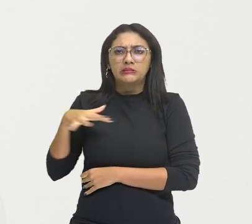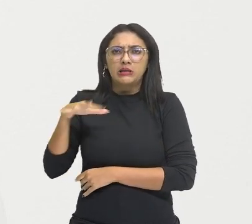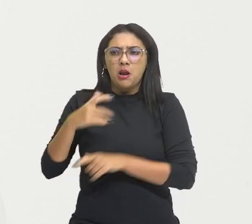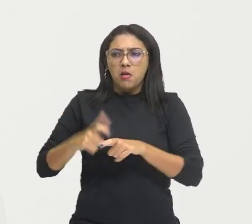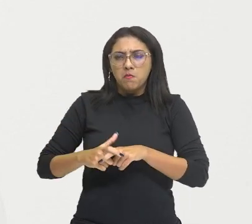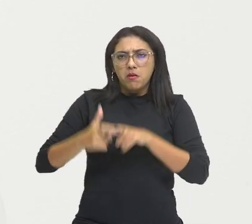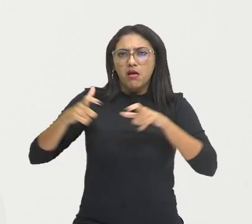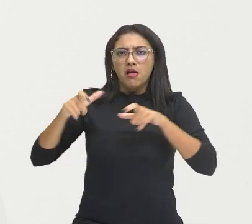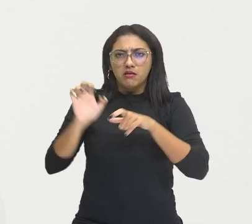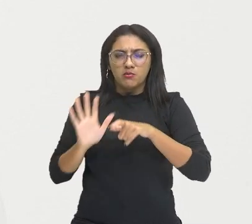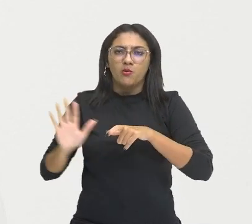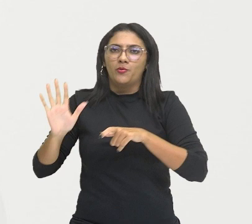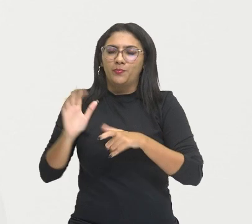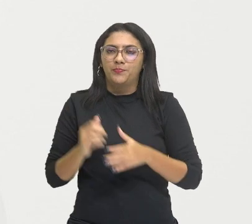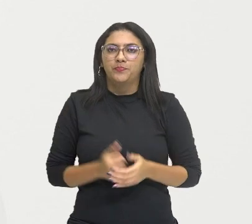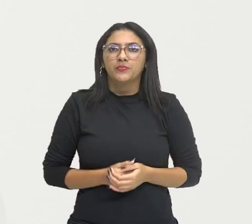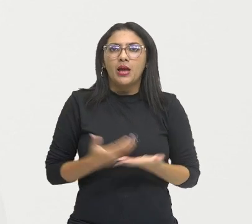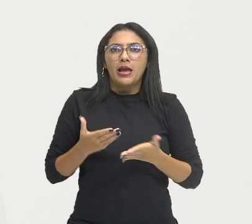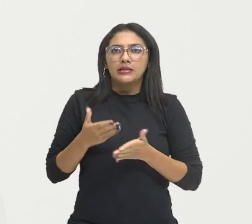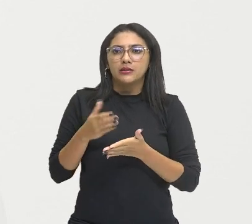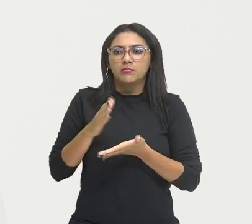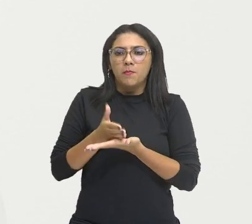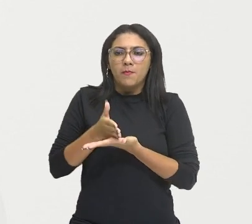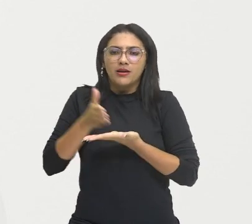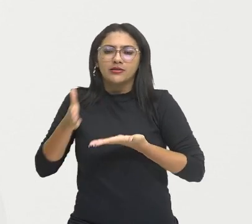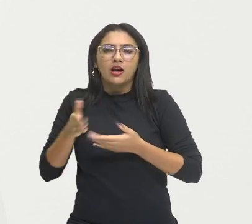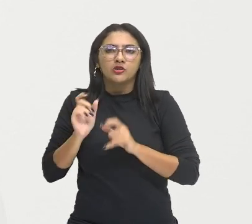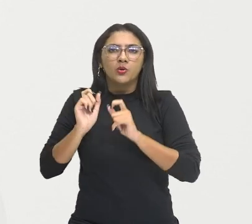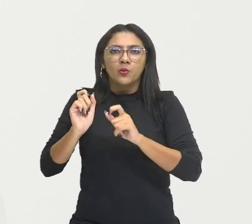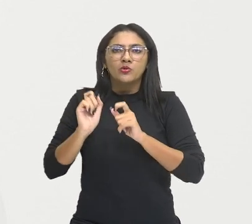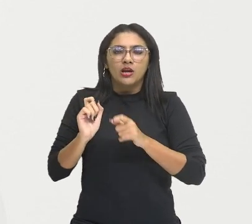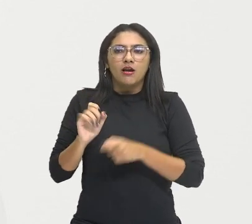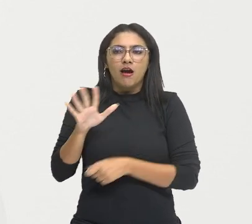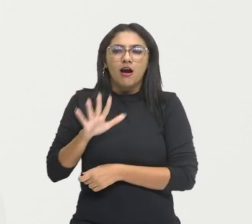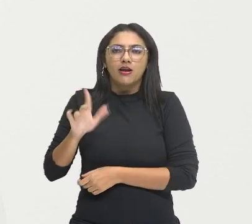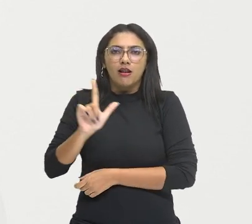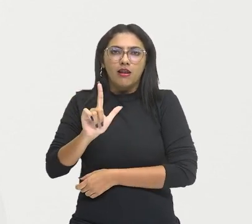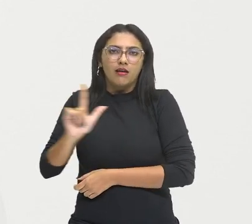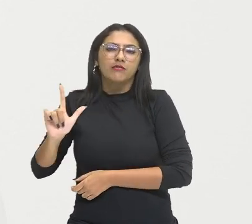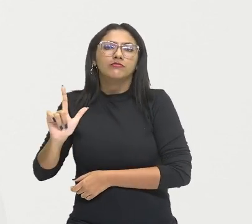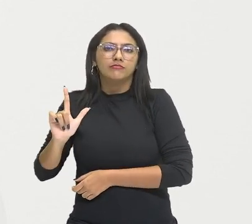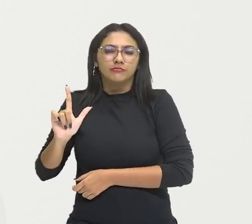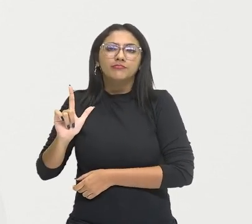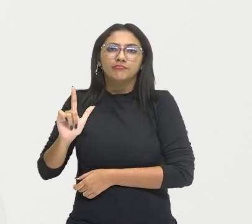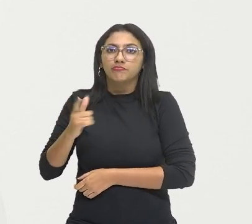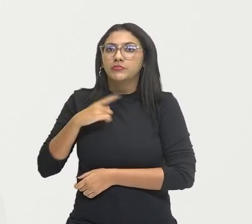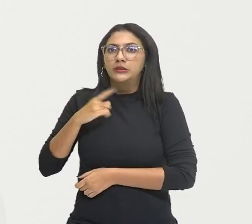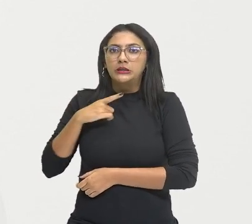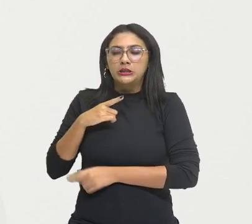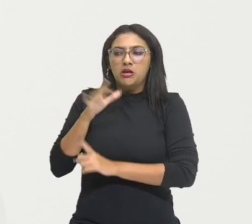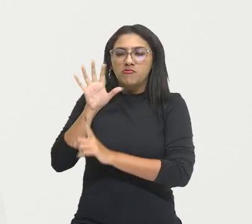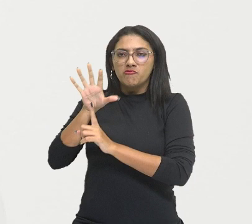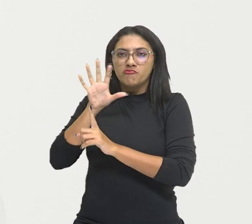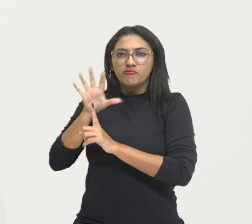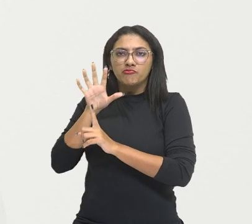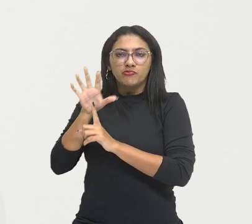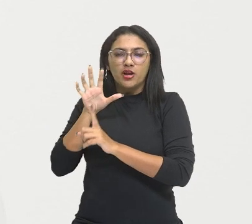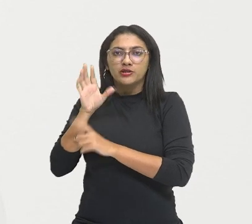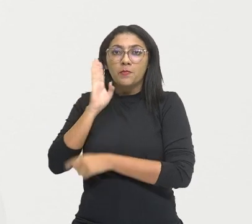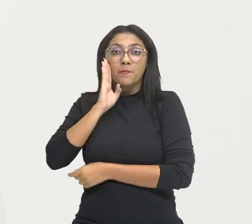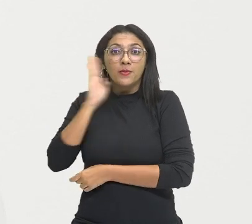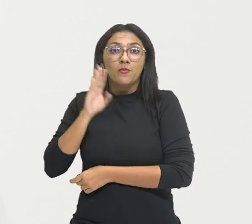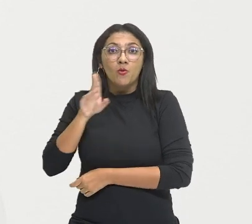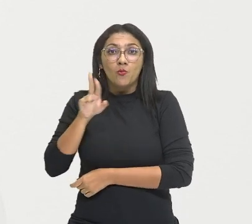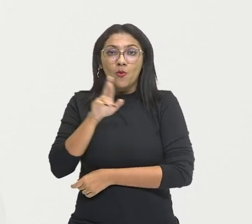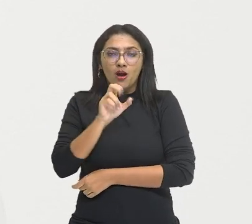coisa. E essa metade a qual eu me refiro é o chamado leste europeu, que ficou ali sob área de influência da